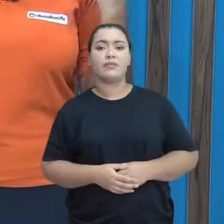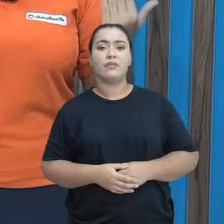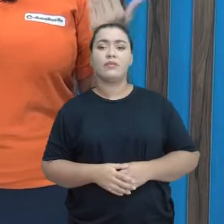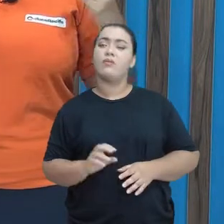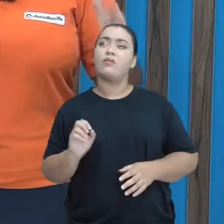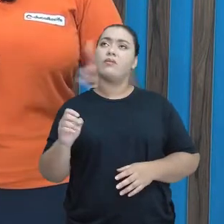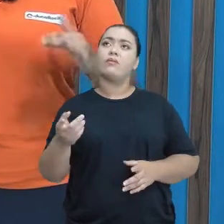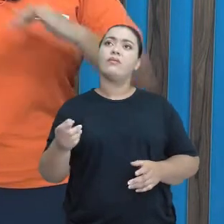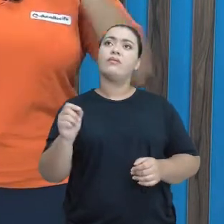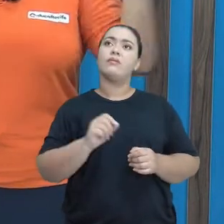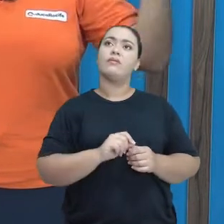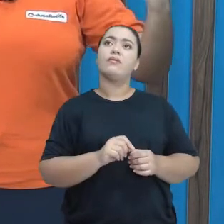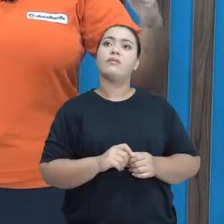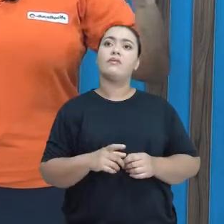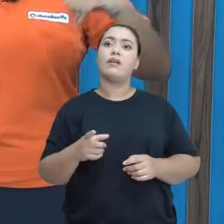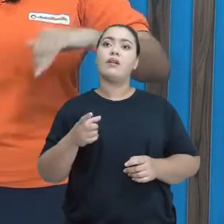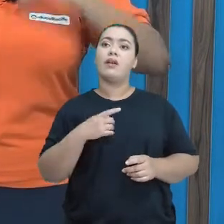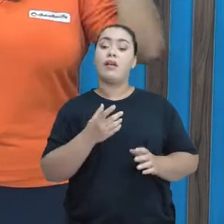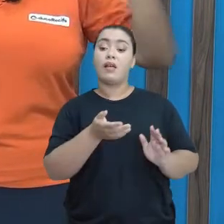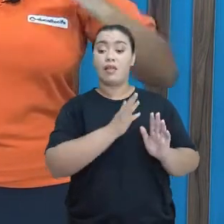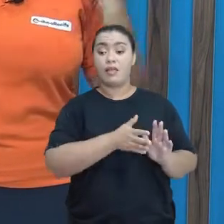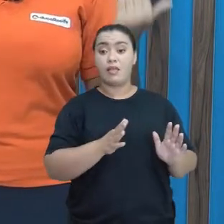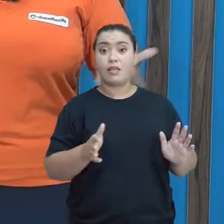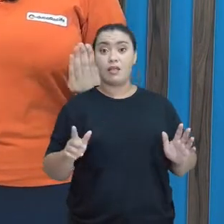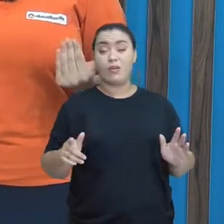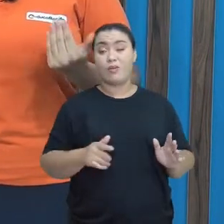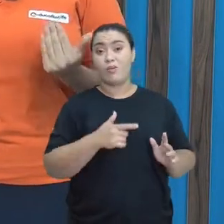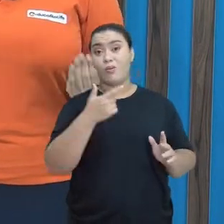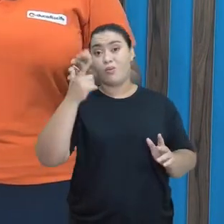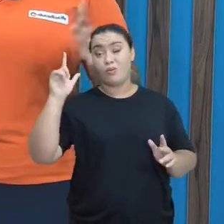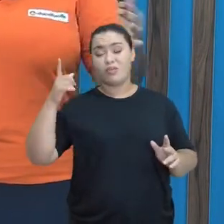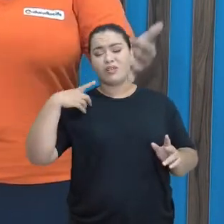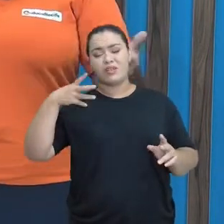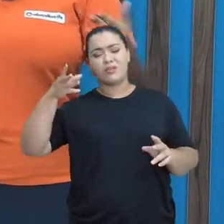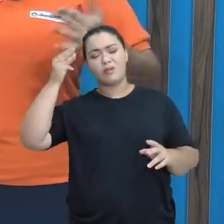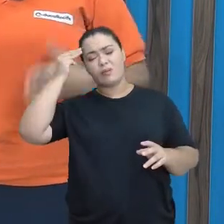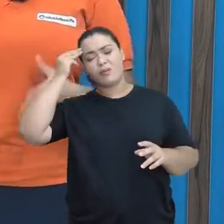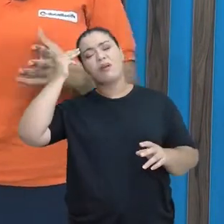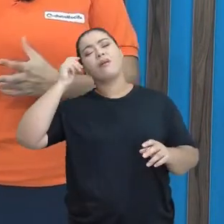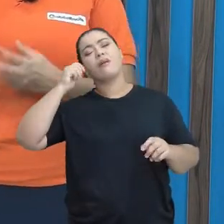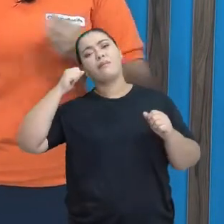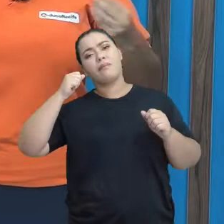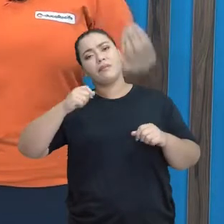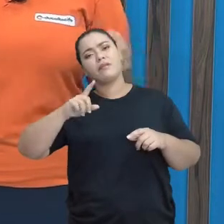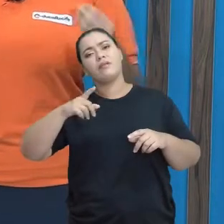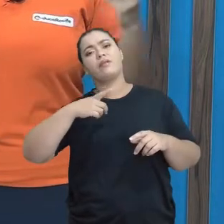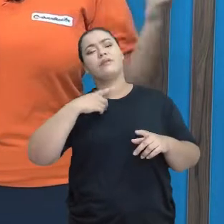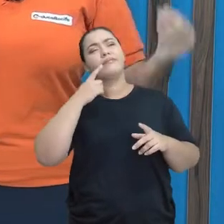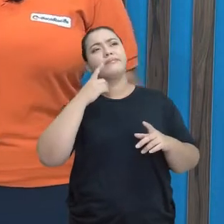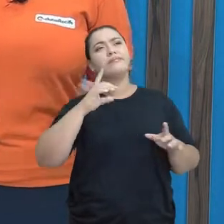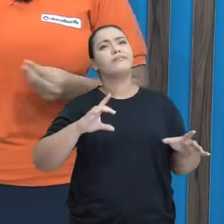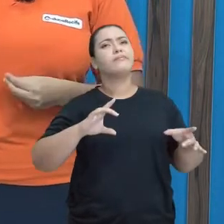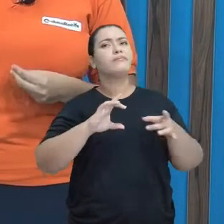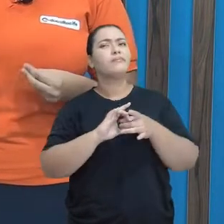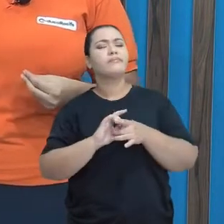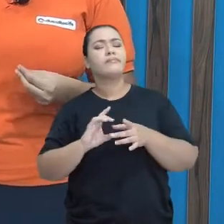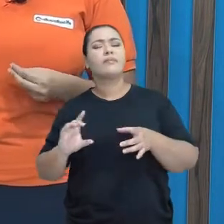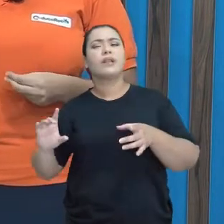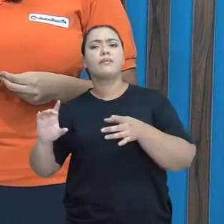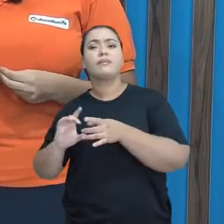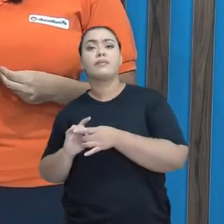puser, por exemplo, essa aula em uma sequência de outras memórias, pode ser que eu precise fazer uns links entre umas memórias e